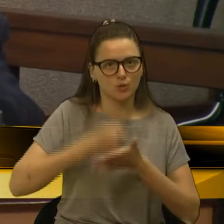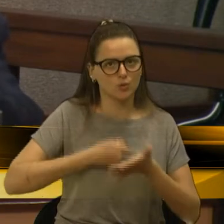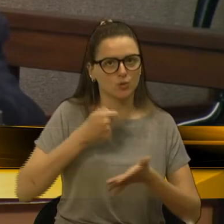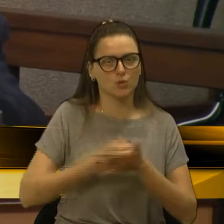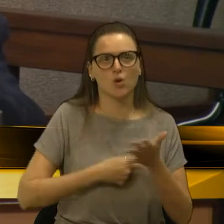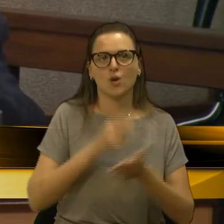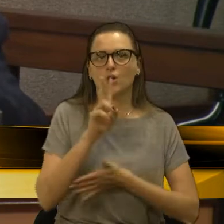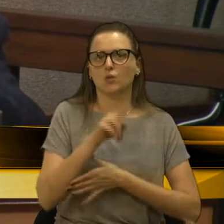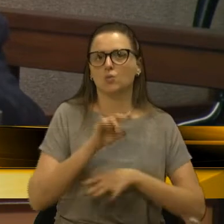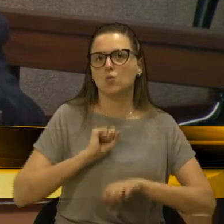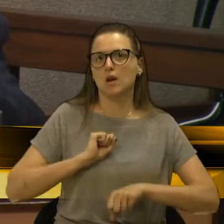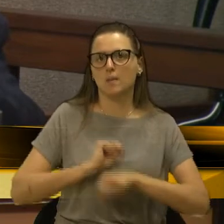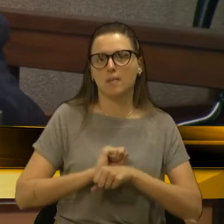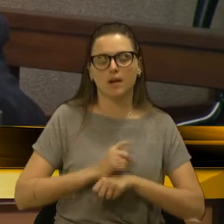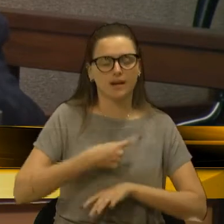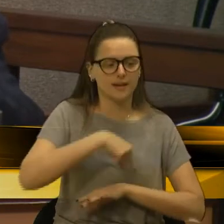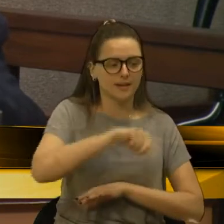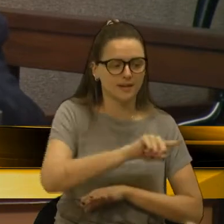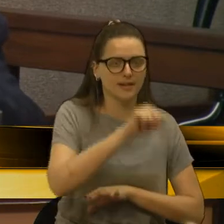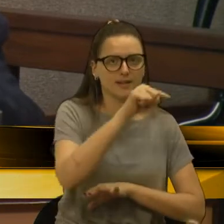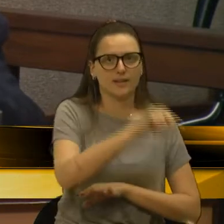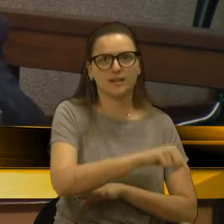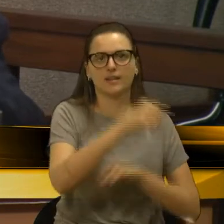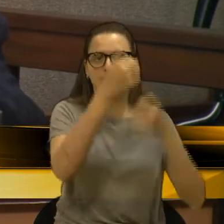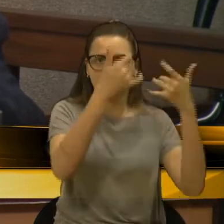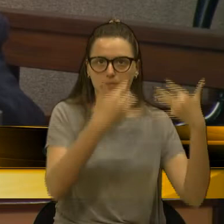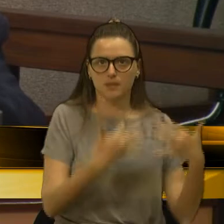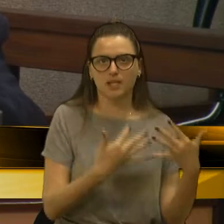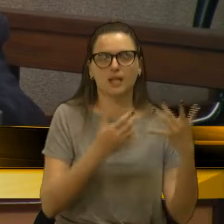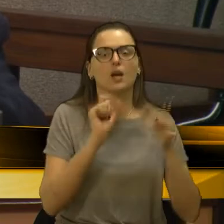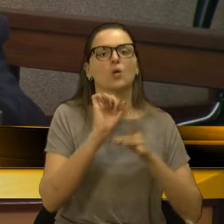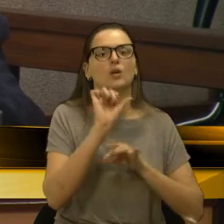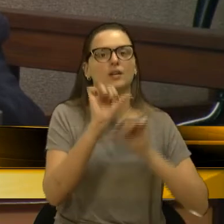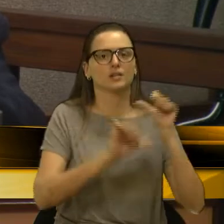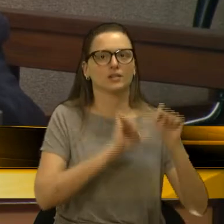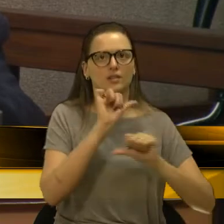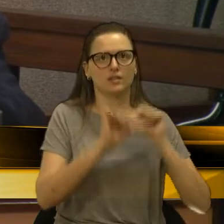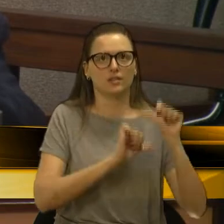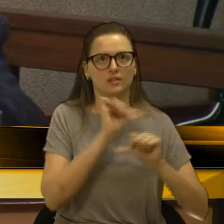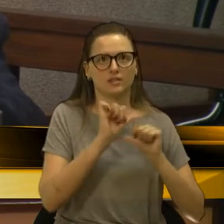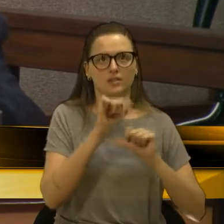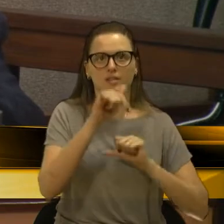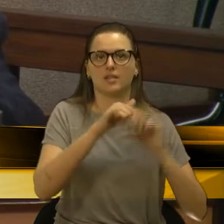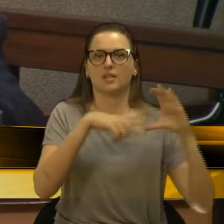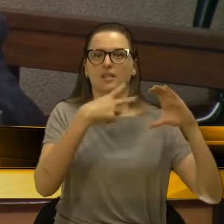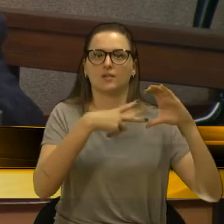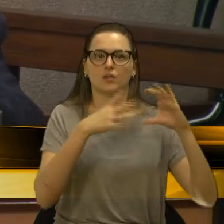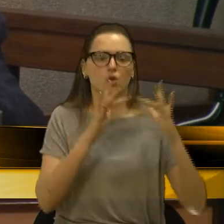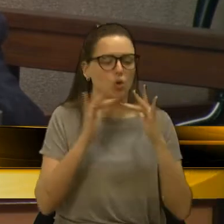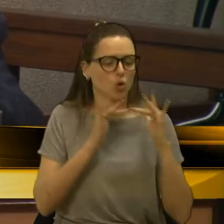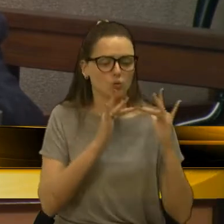se furtaram a ir lá mostrar, nos explicar e tal. E esta casa ouviu a todos.